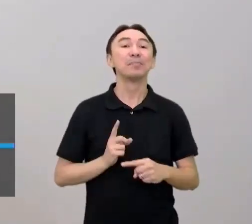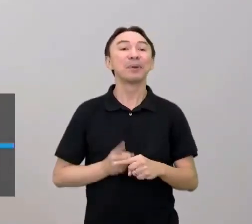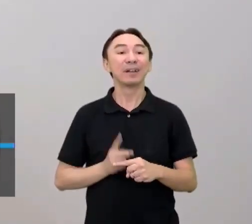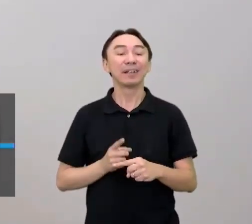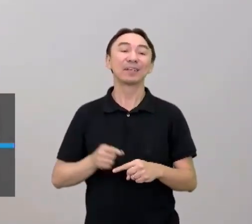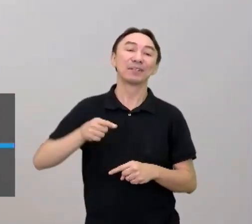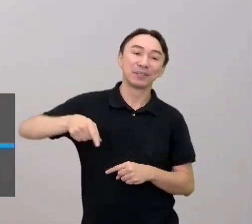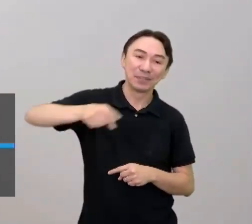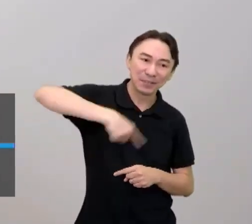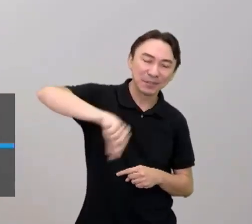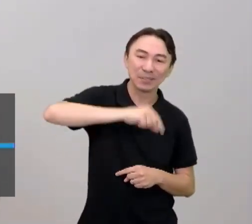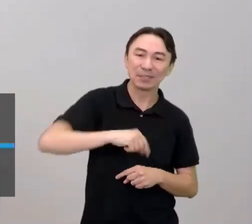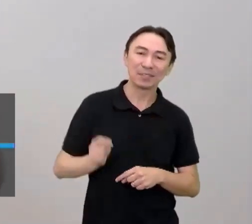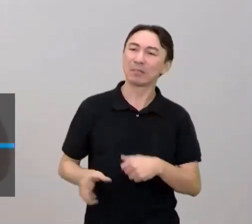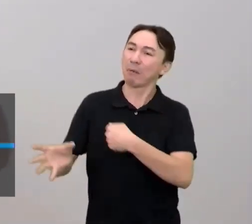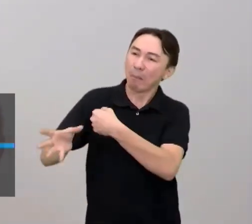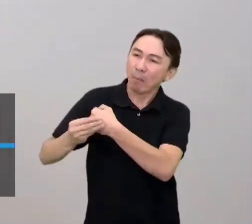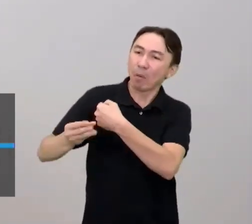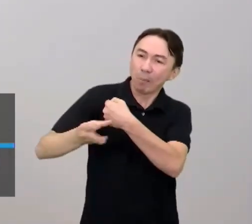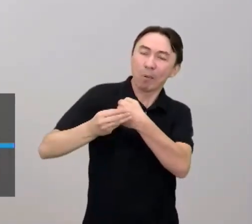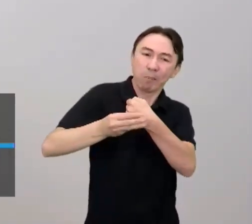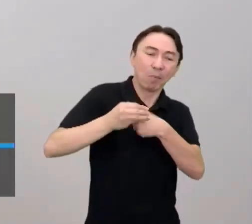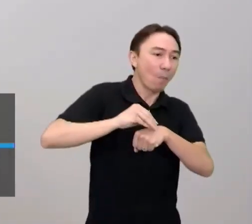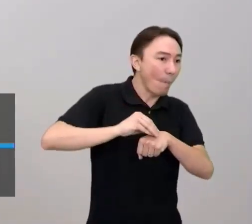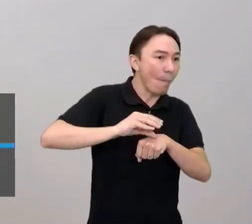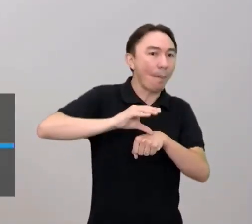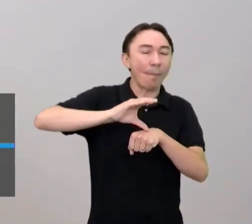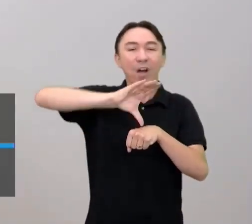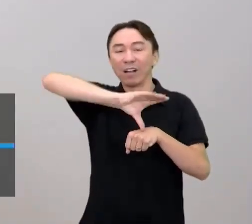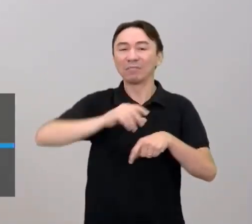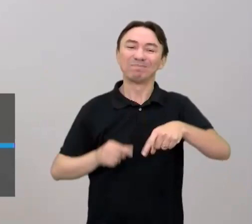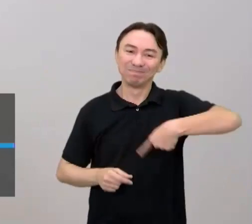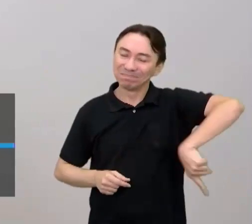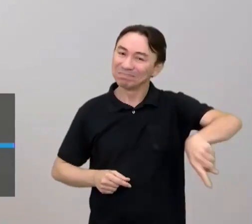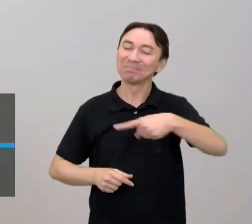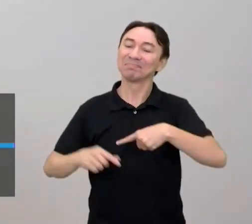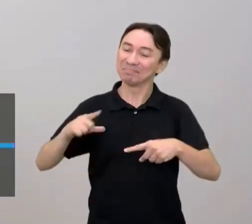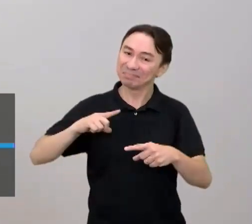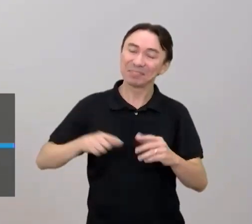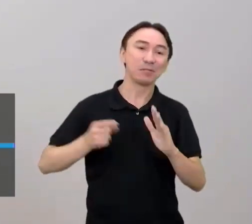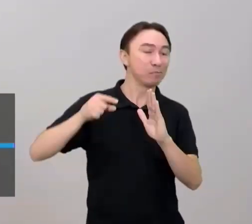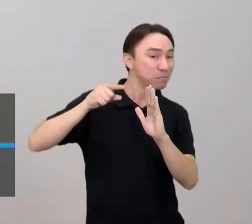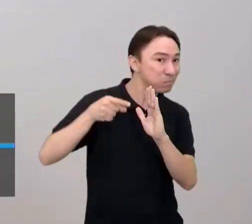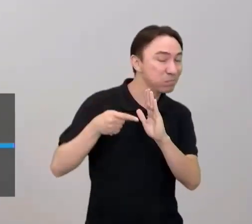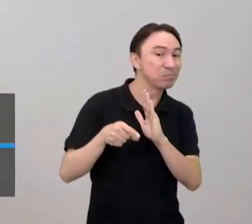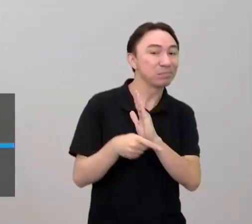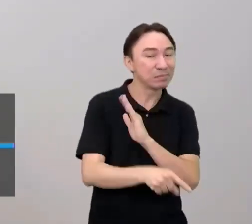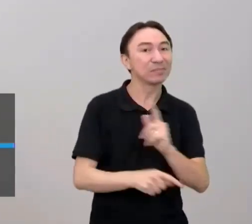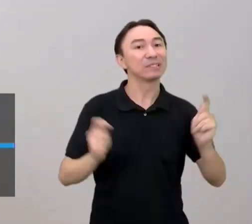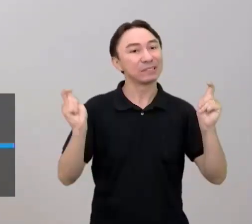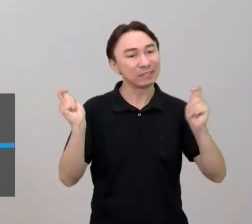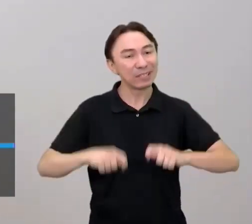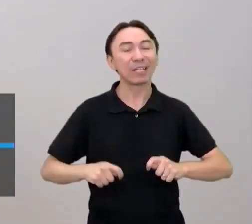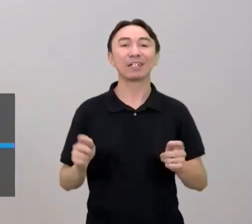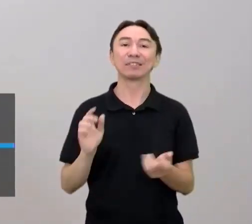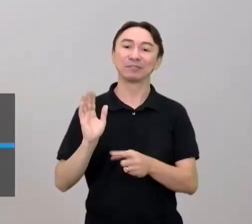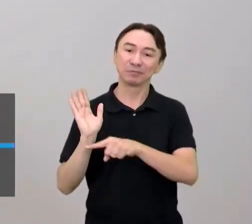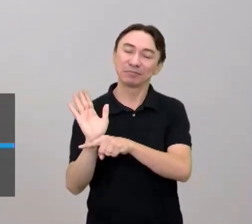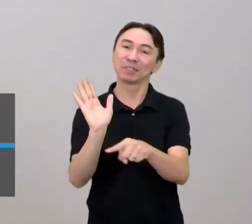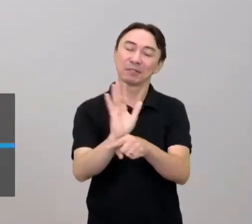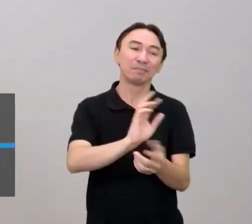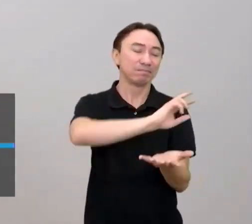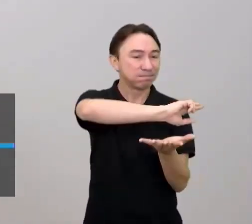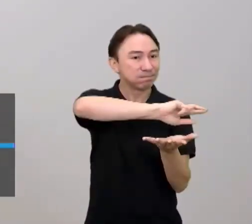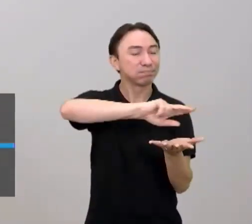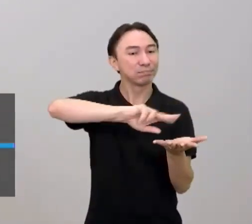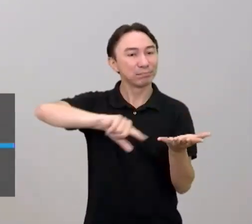compartilhados, ganhem mais profundidade, ganhem mais intensidade e, principalmente, diversidade. Falando nisso,